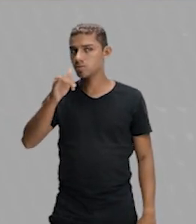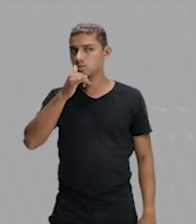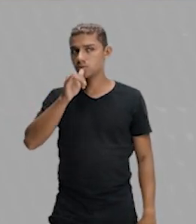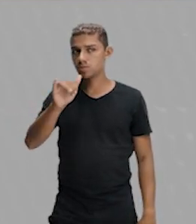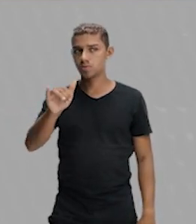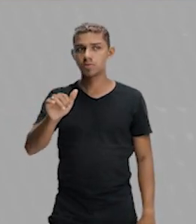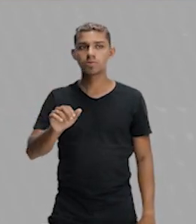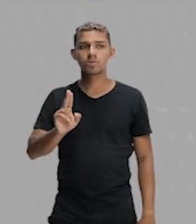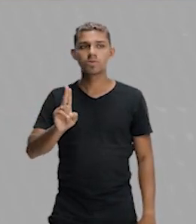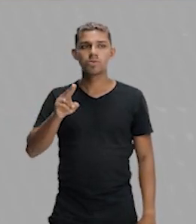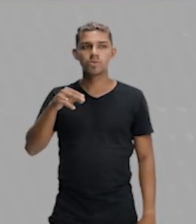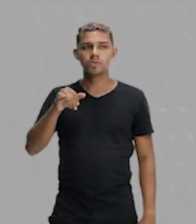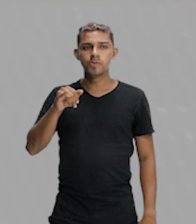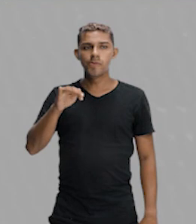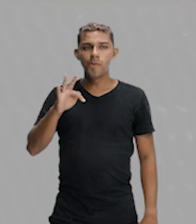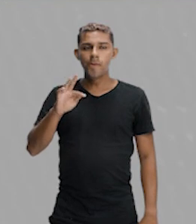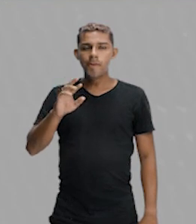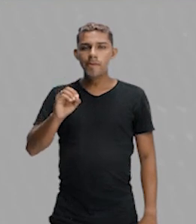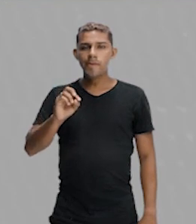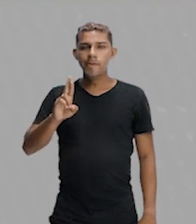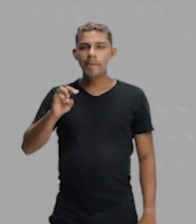uniforme.